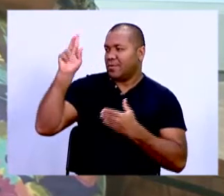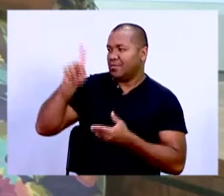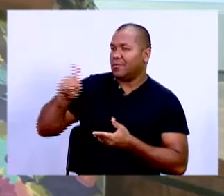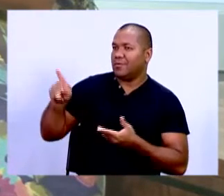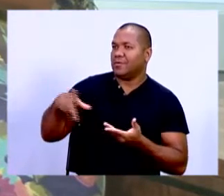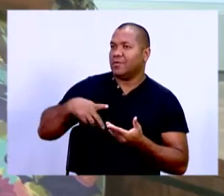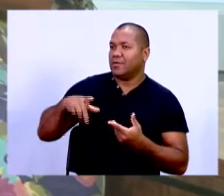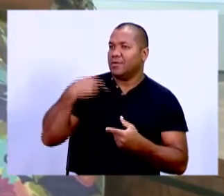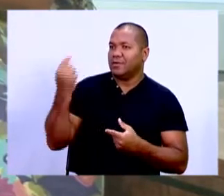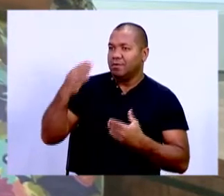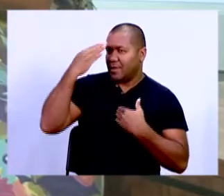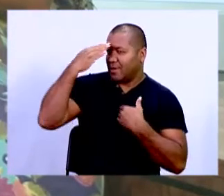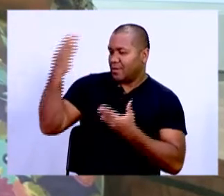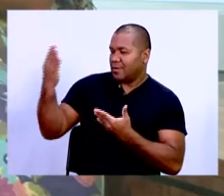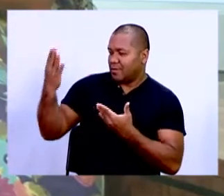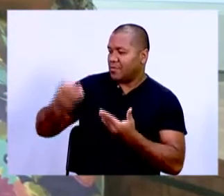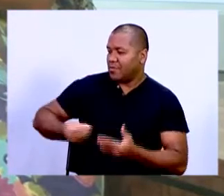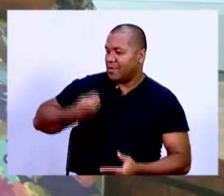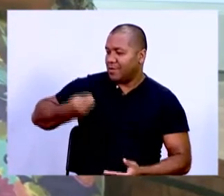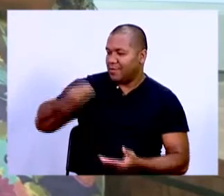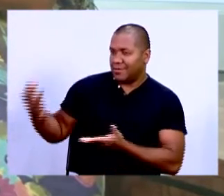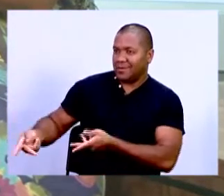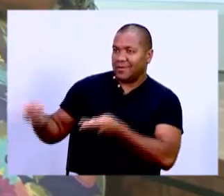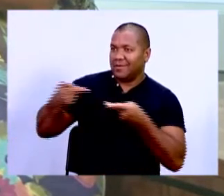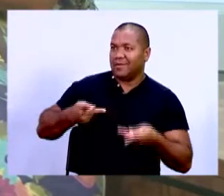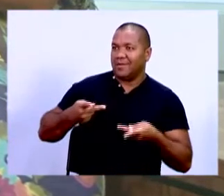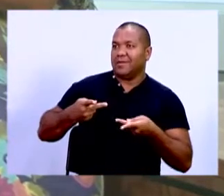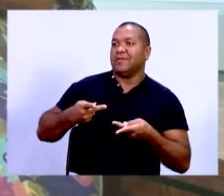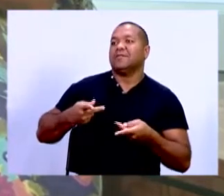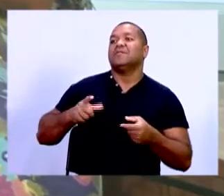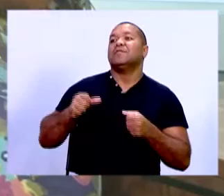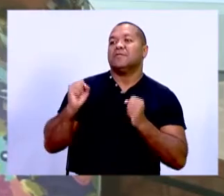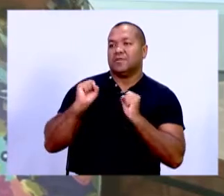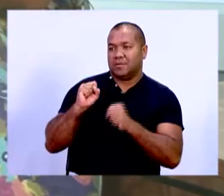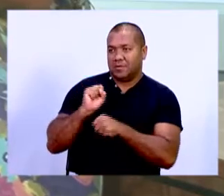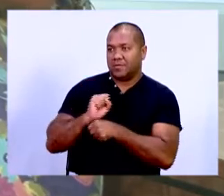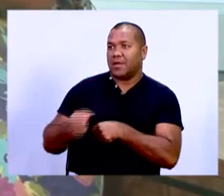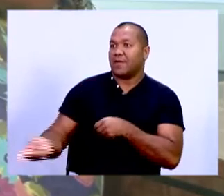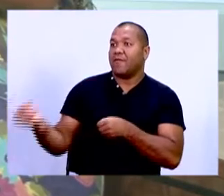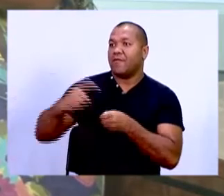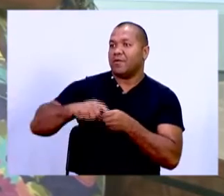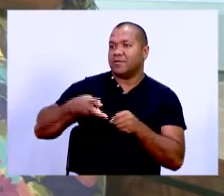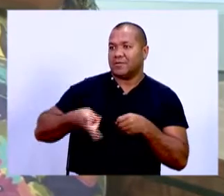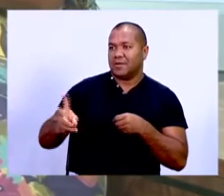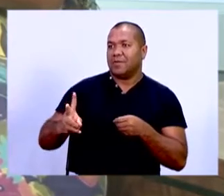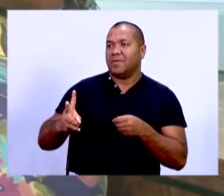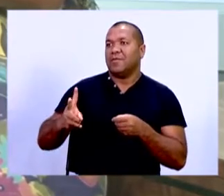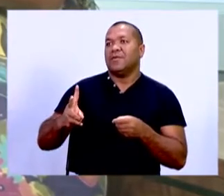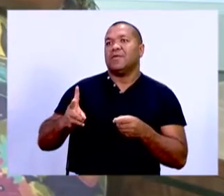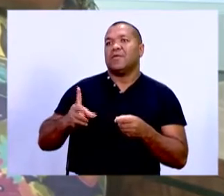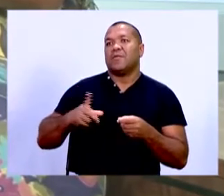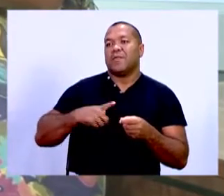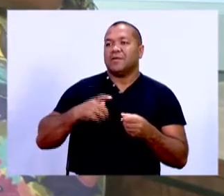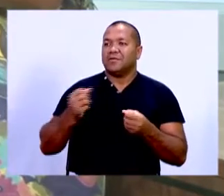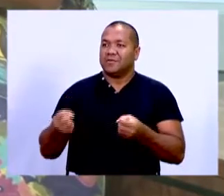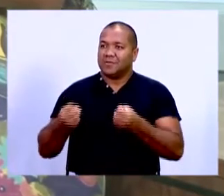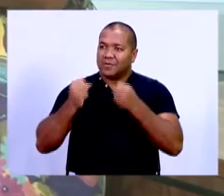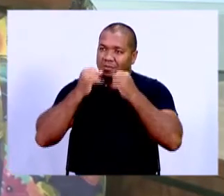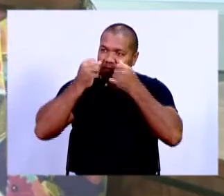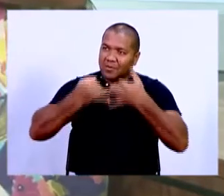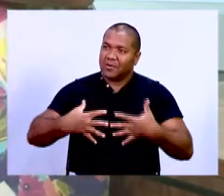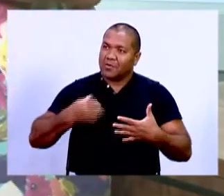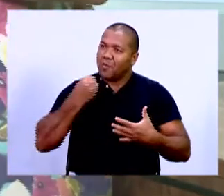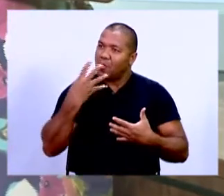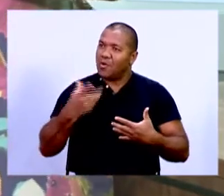agradecemos pela oportunidade, pela visita, e espero que volte sempre aí com mais novidades, com mais coisas boas para a